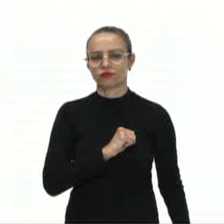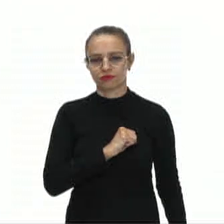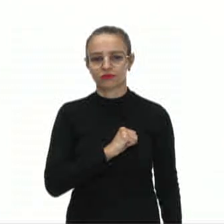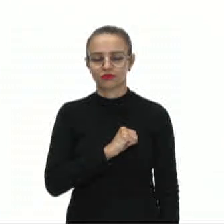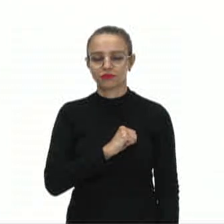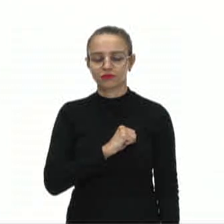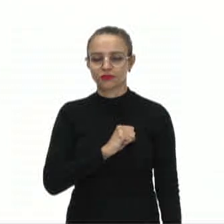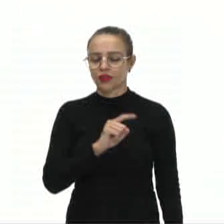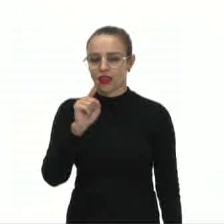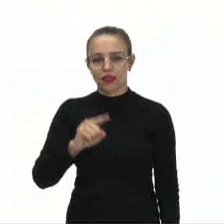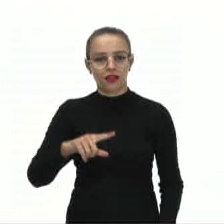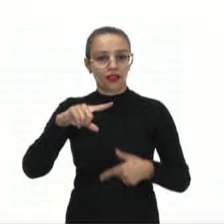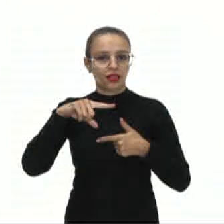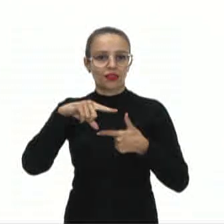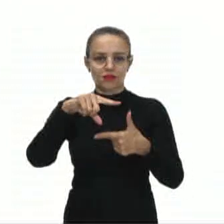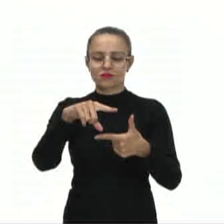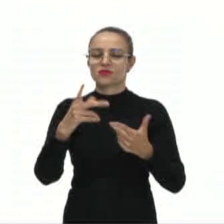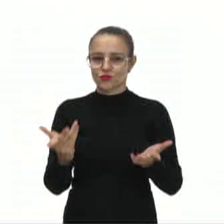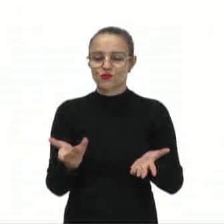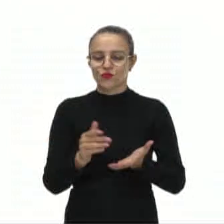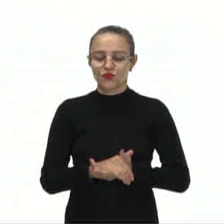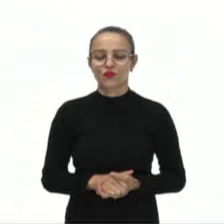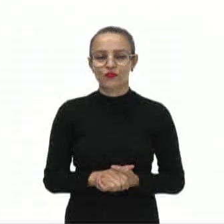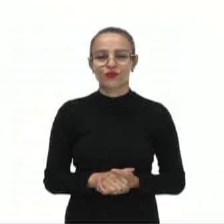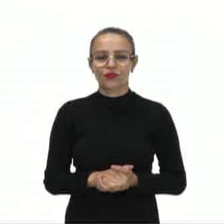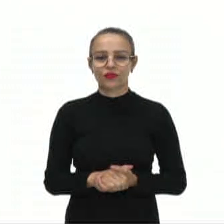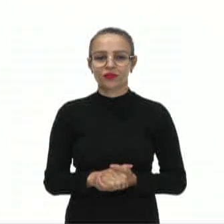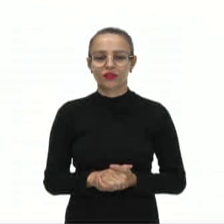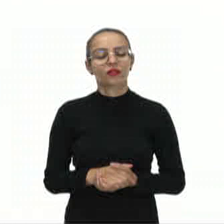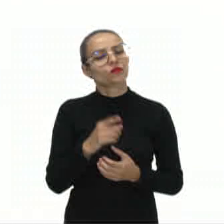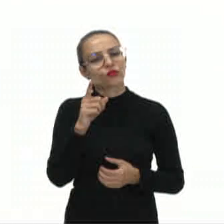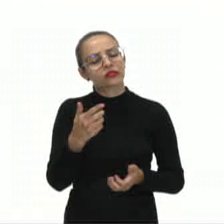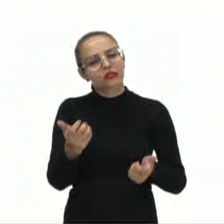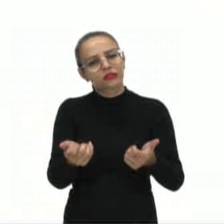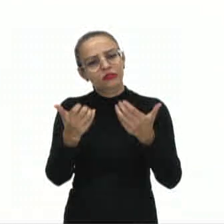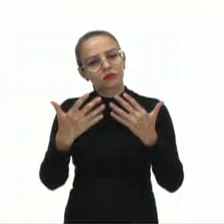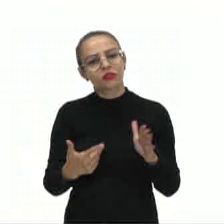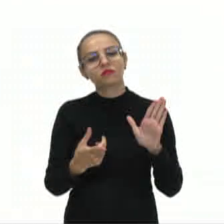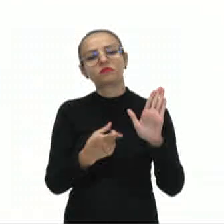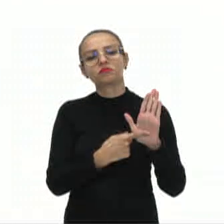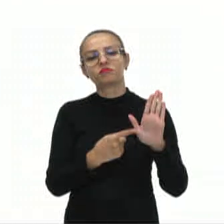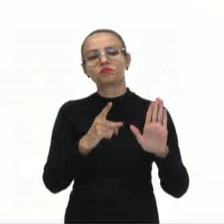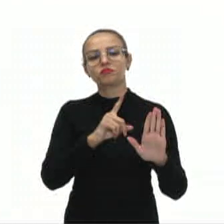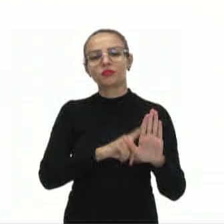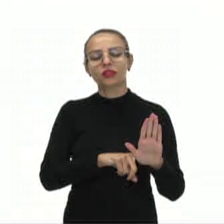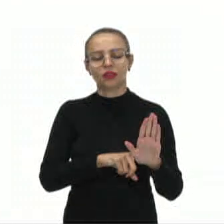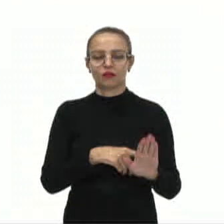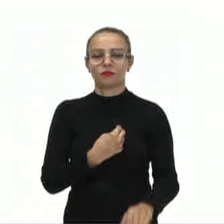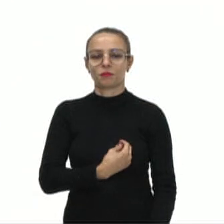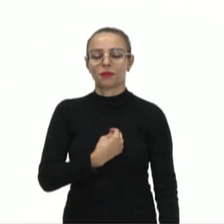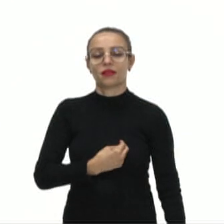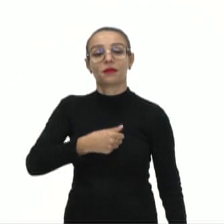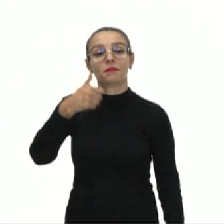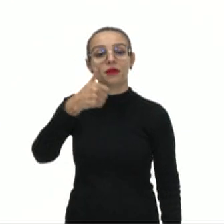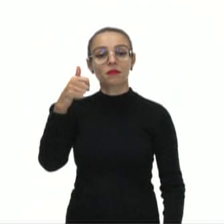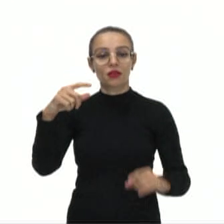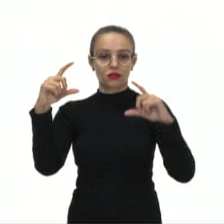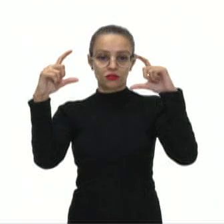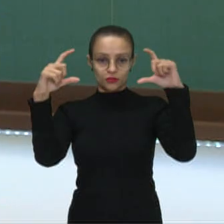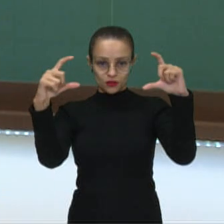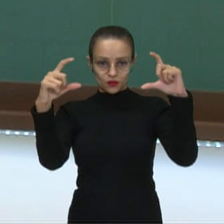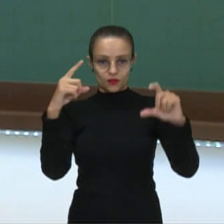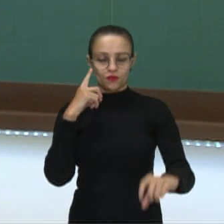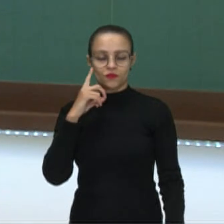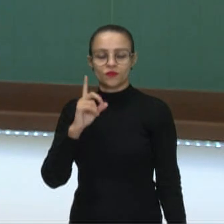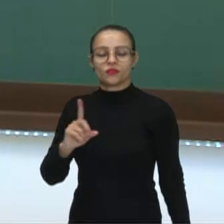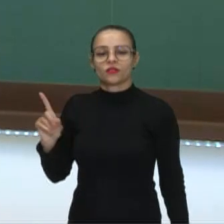tema clássico de sonetos em geral. Cite uma metáfora presente na primeira estrofe. Então, ó, retomando aqui a